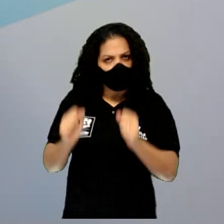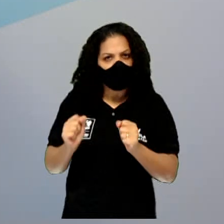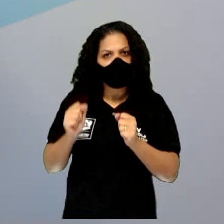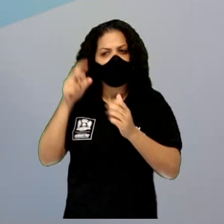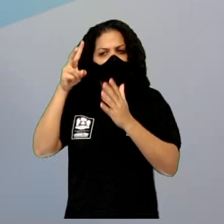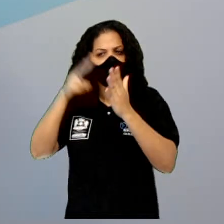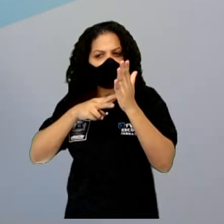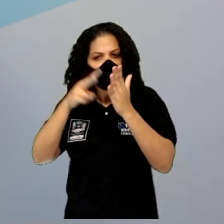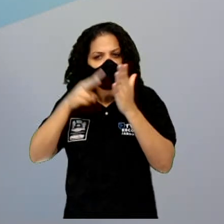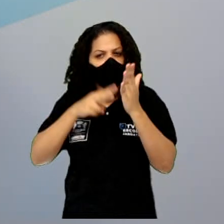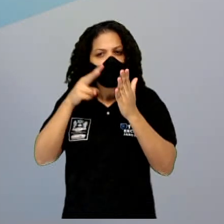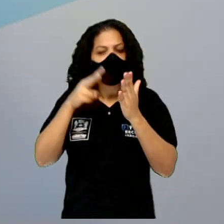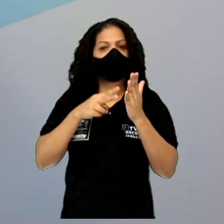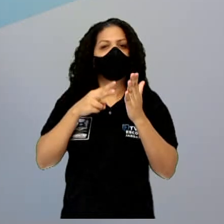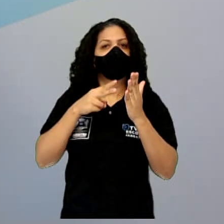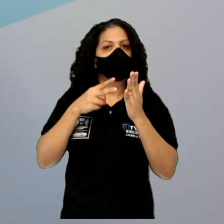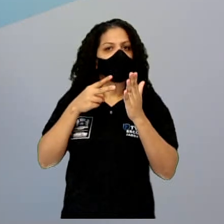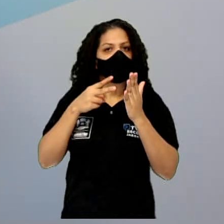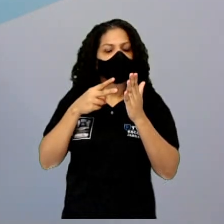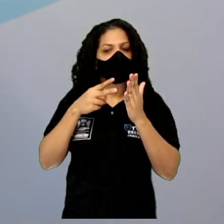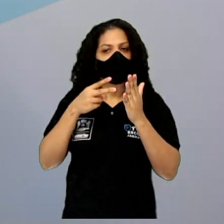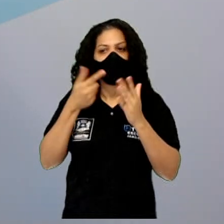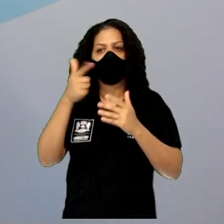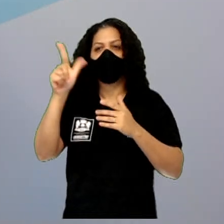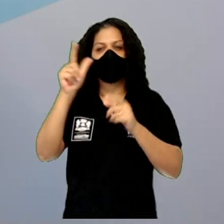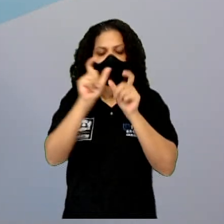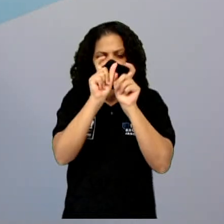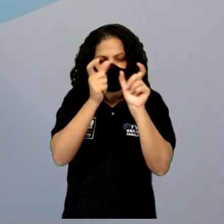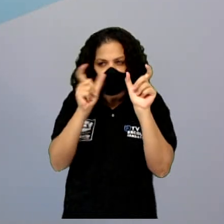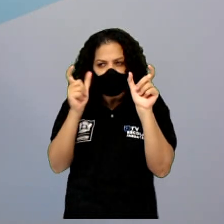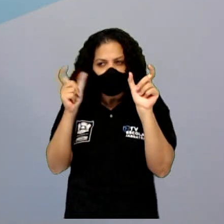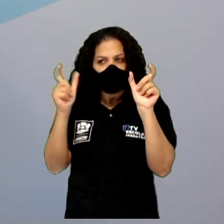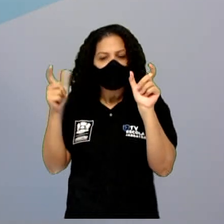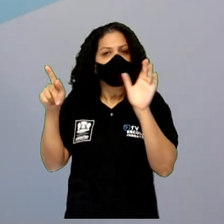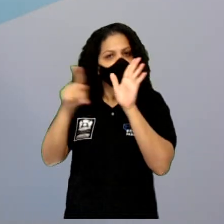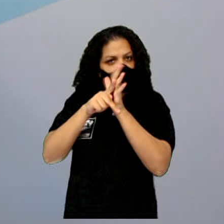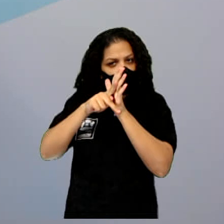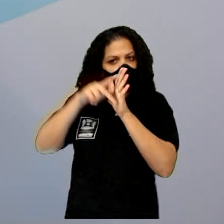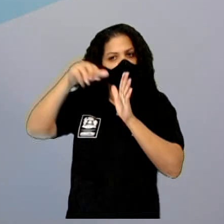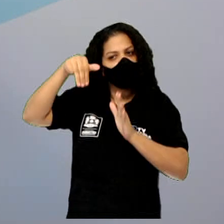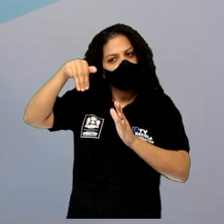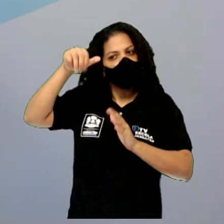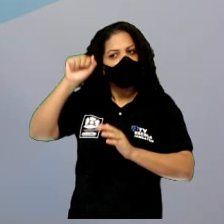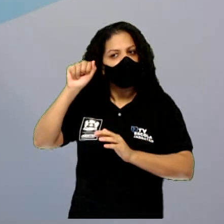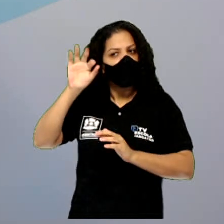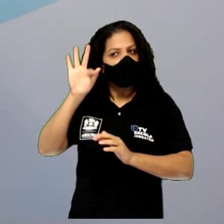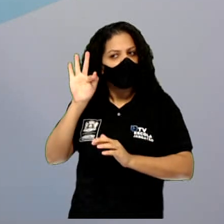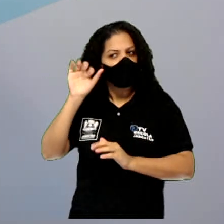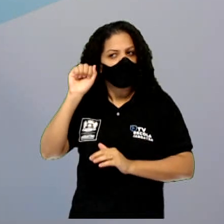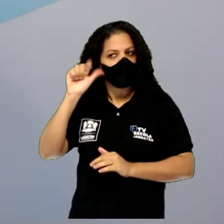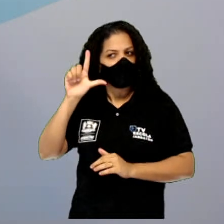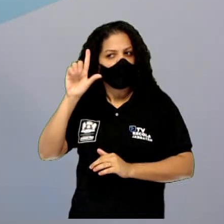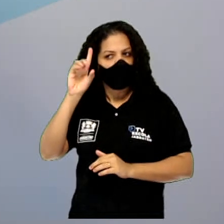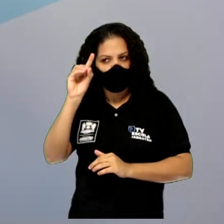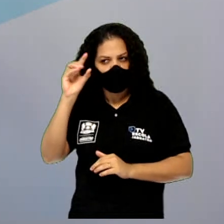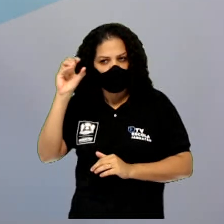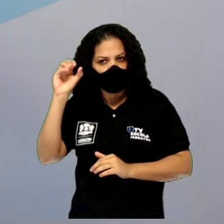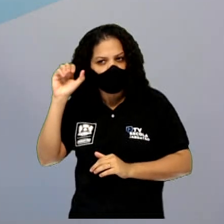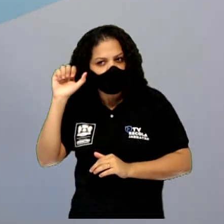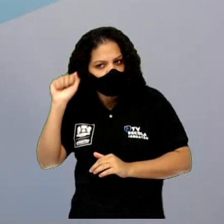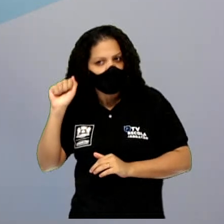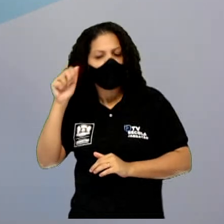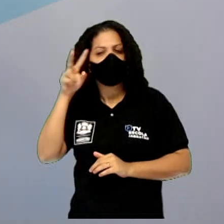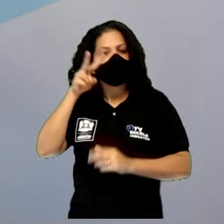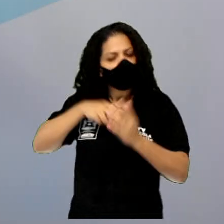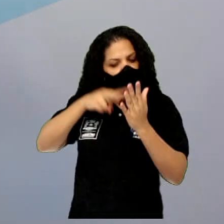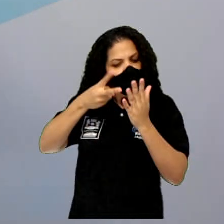alguma outra tirinha de Mafalda, vejam esse pequeno detalhe, que ela sempre busca,